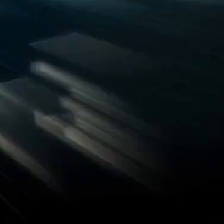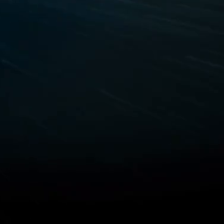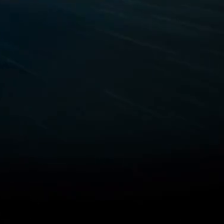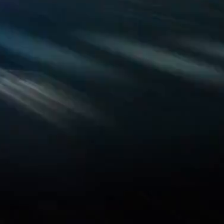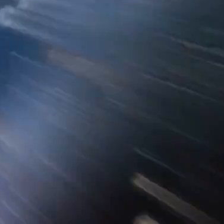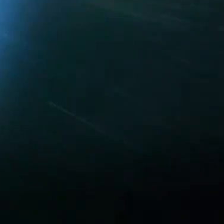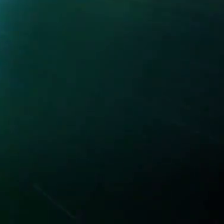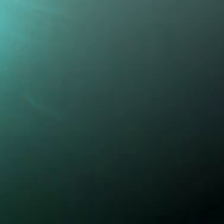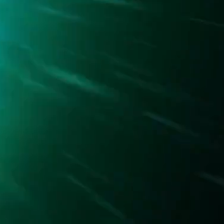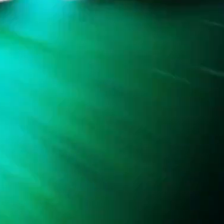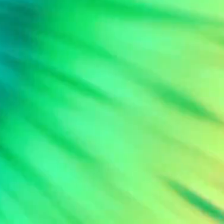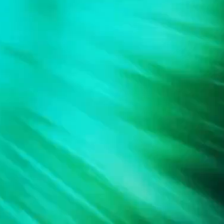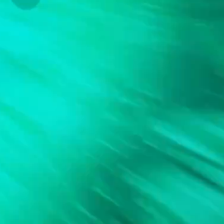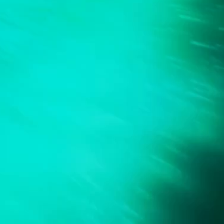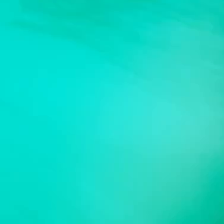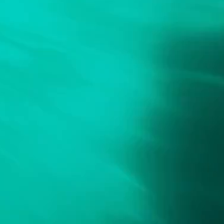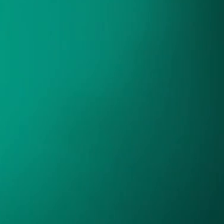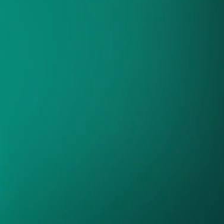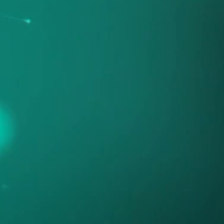Música